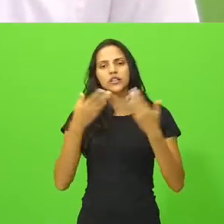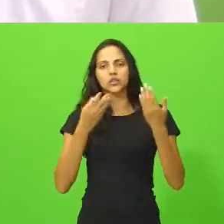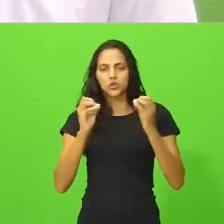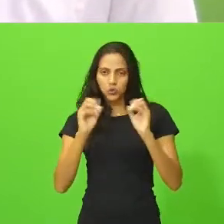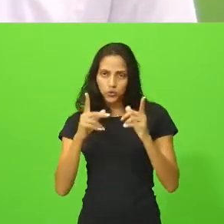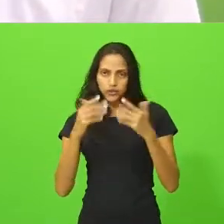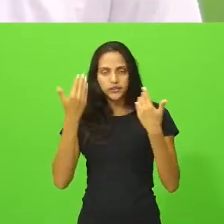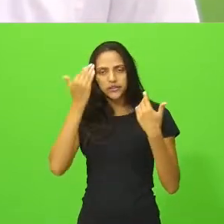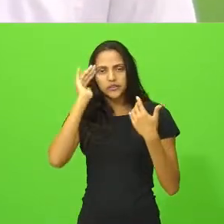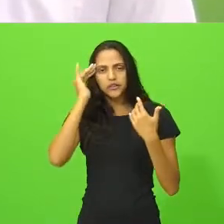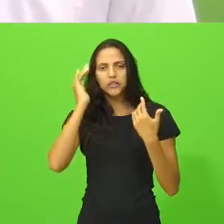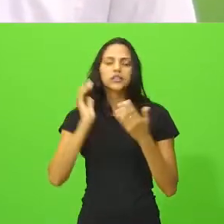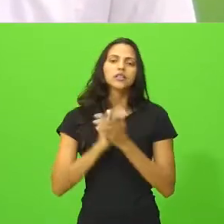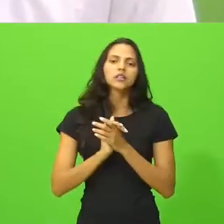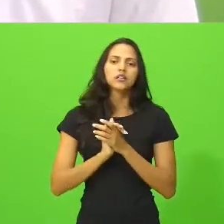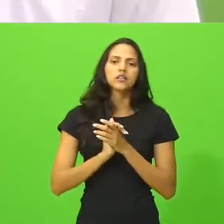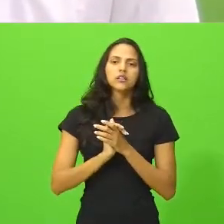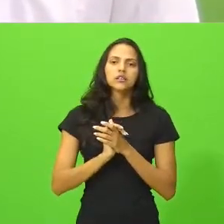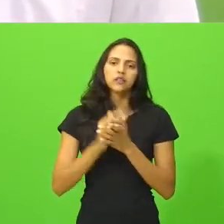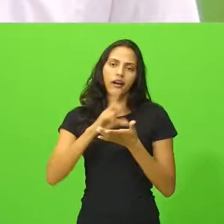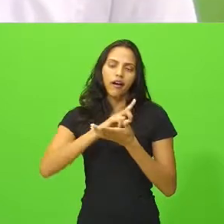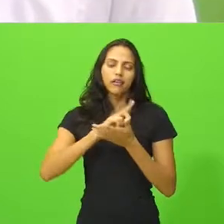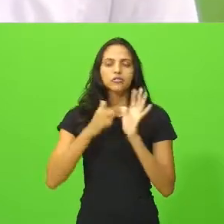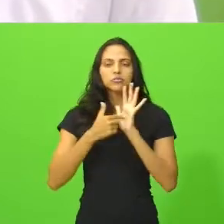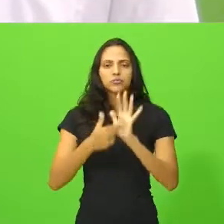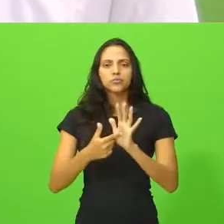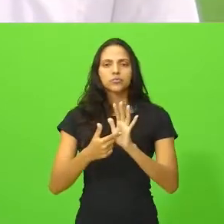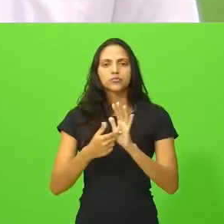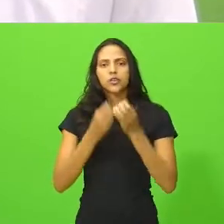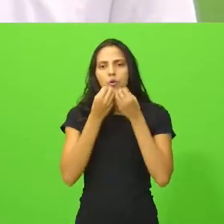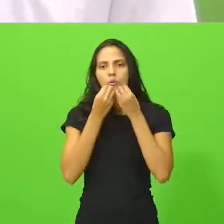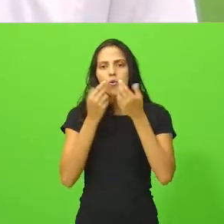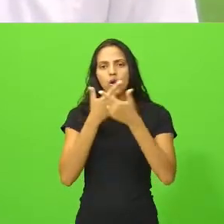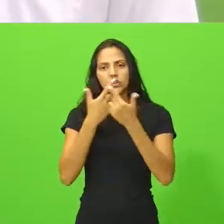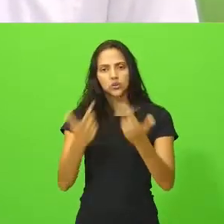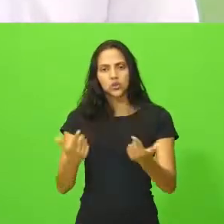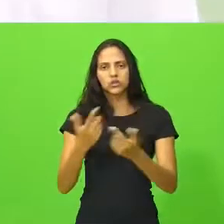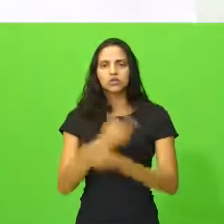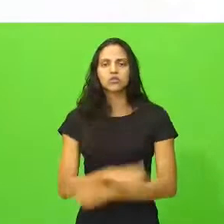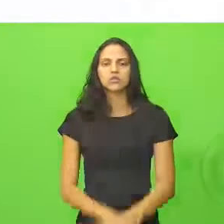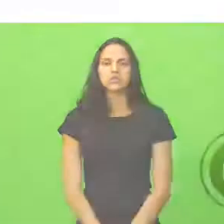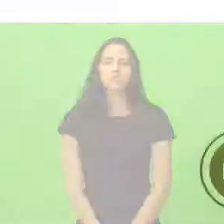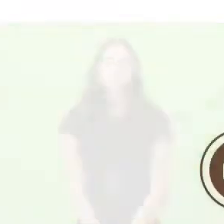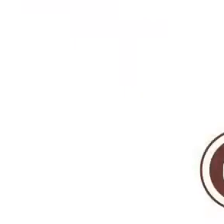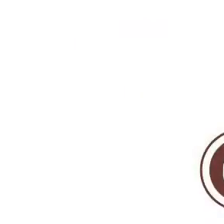das questões que vocês tiveram agora em tela, ok? Boa sorte a todos.